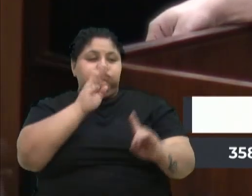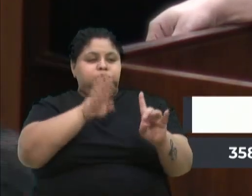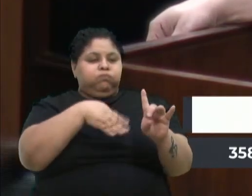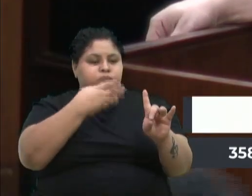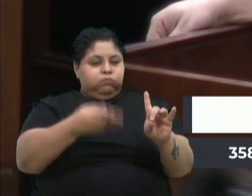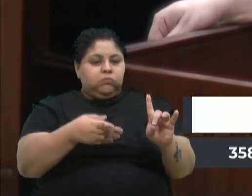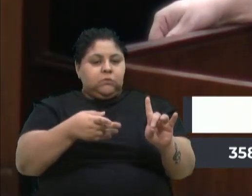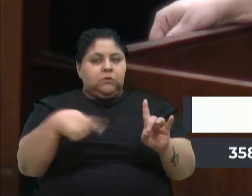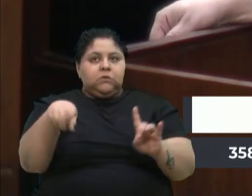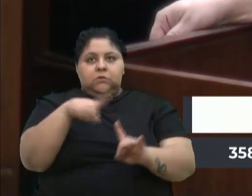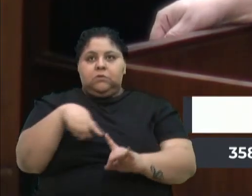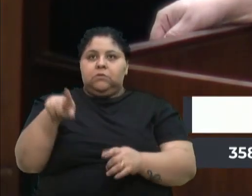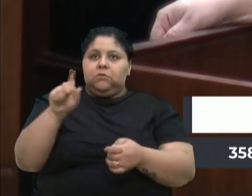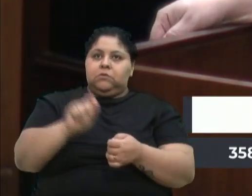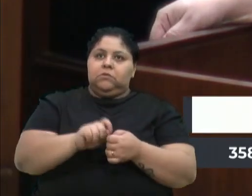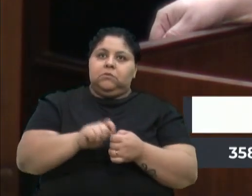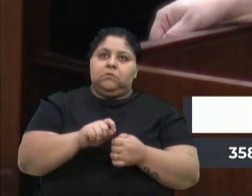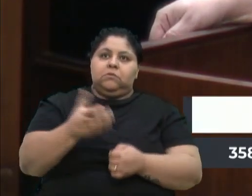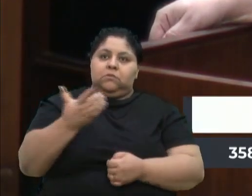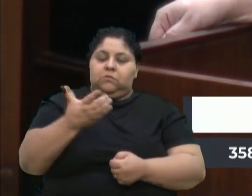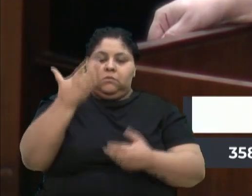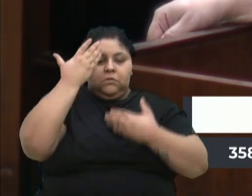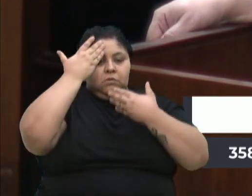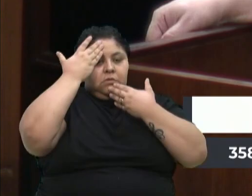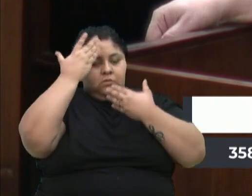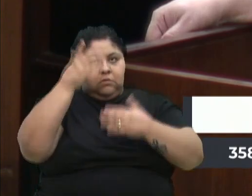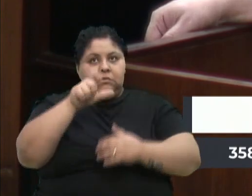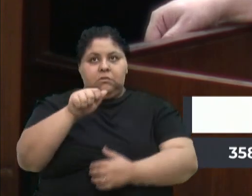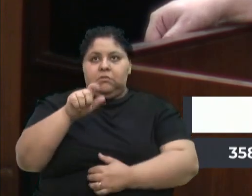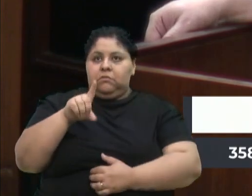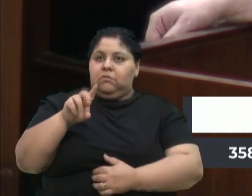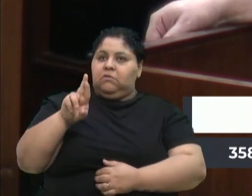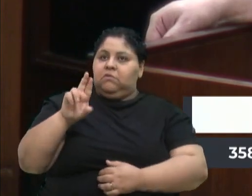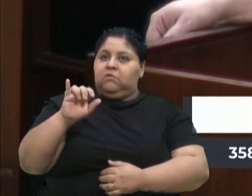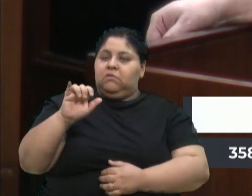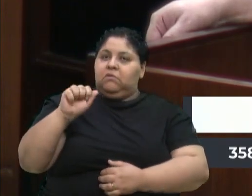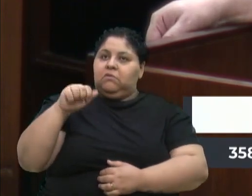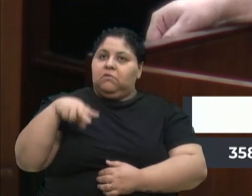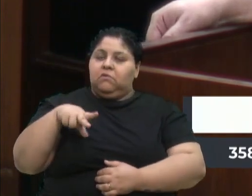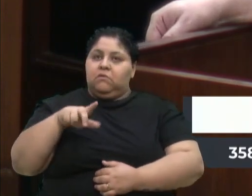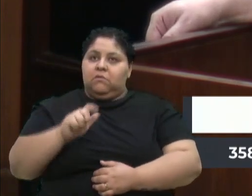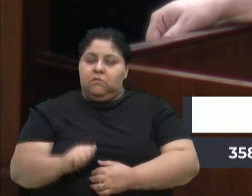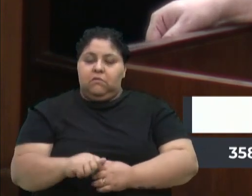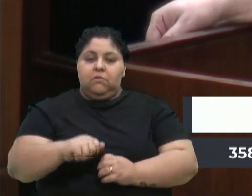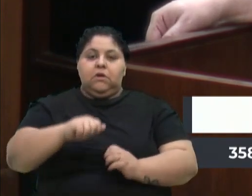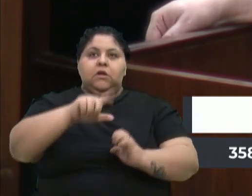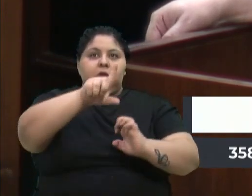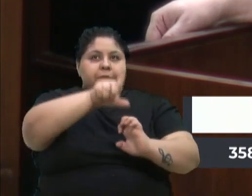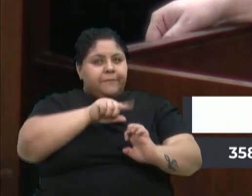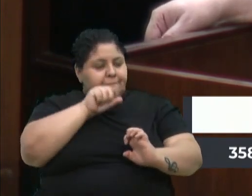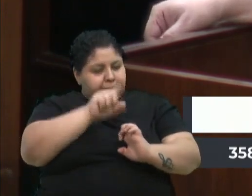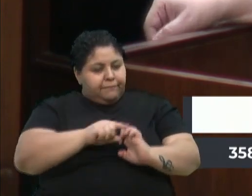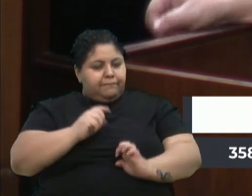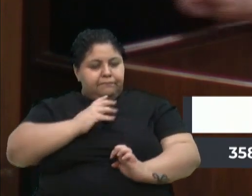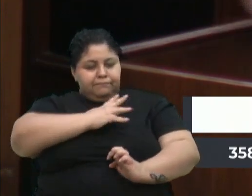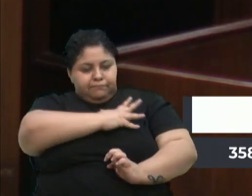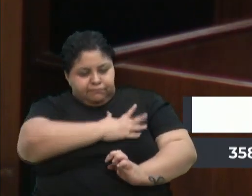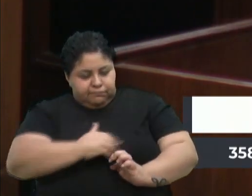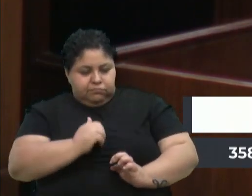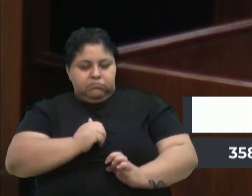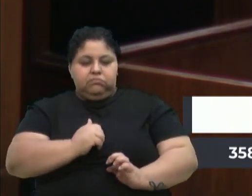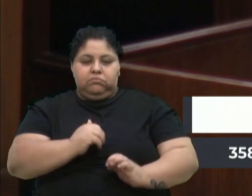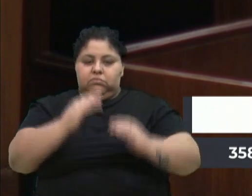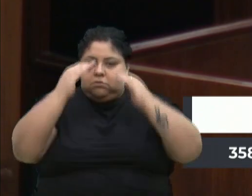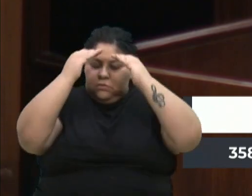fez, queria agradecer mais uma vez a Adriana Scott por empreender com tanto amor,